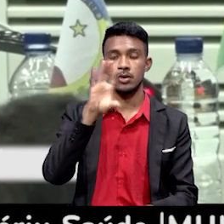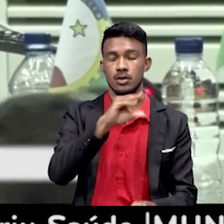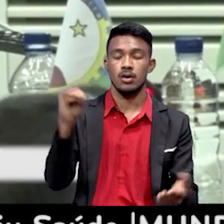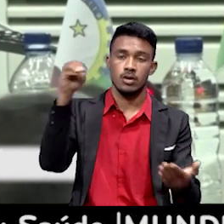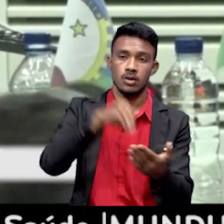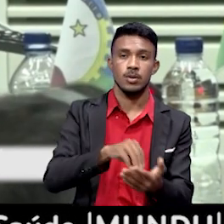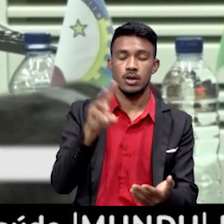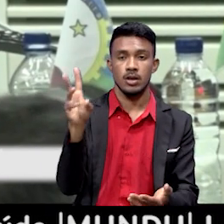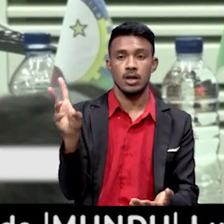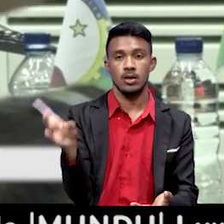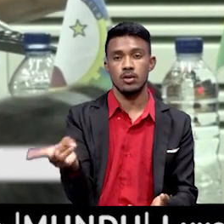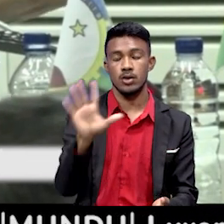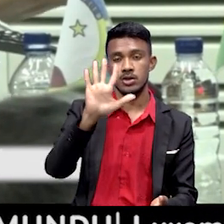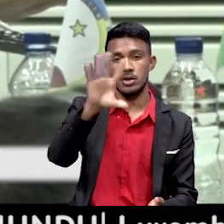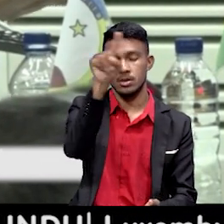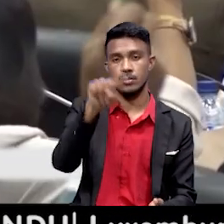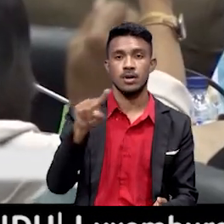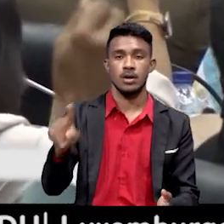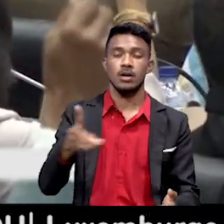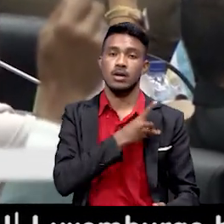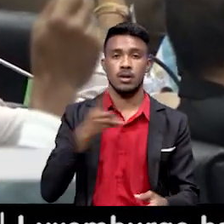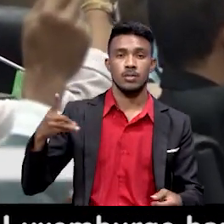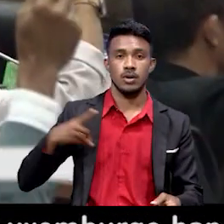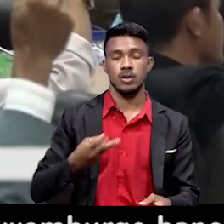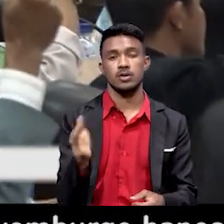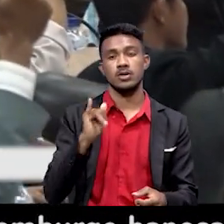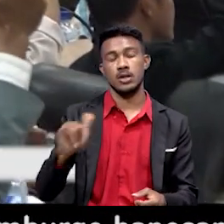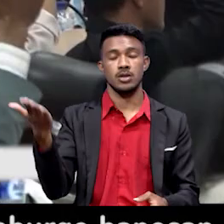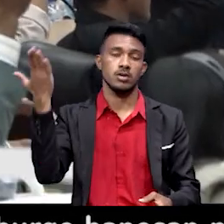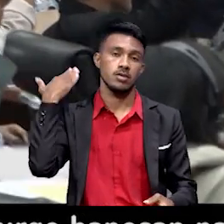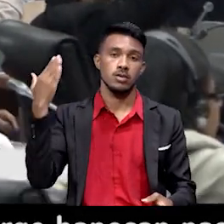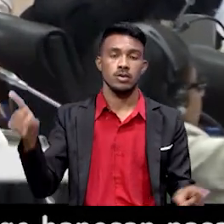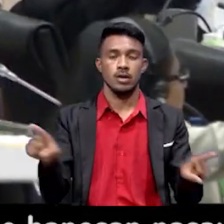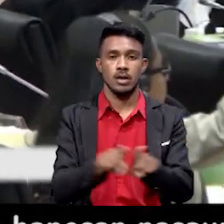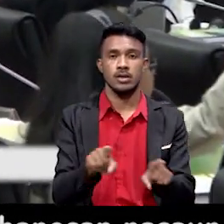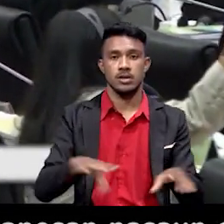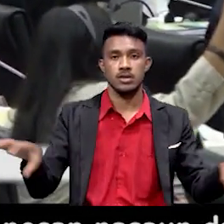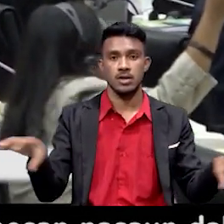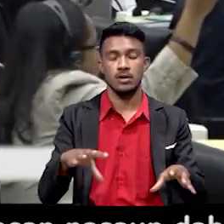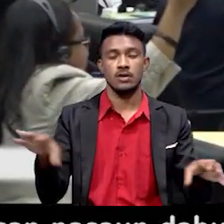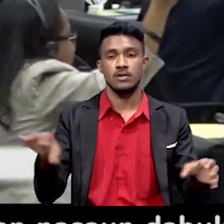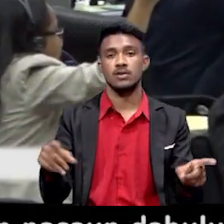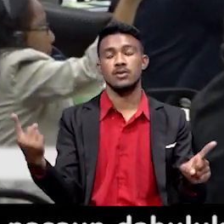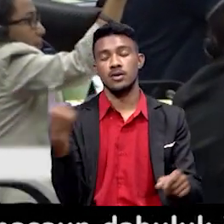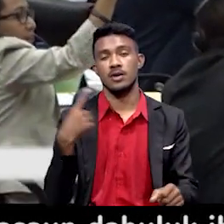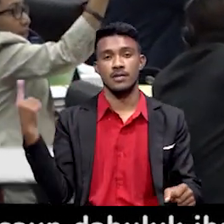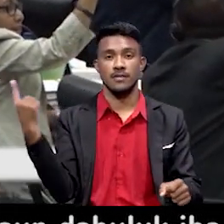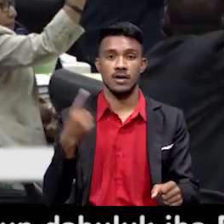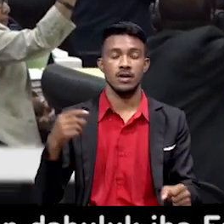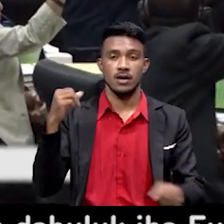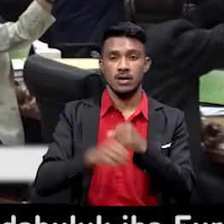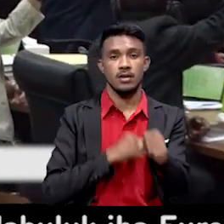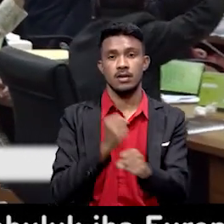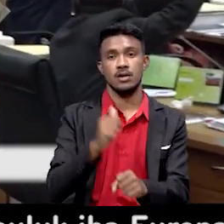lima husi vencimento ba deputado no ex titular sira nebe exerce cargo ho efetividade função durante tinan